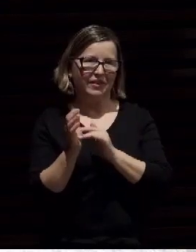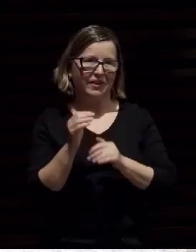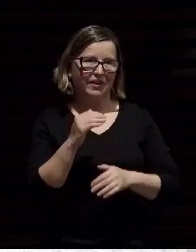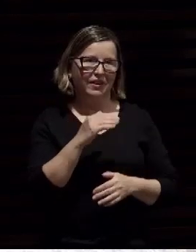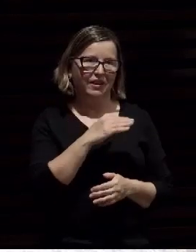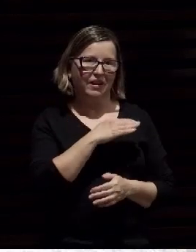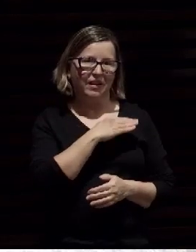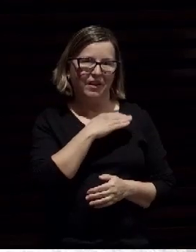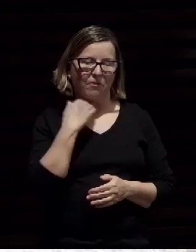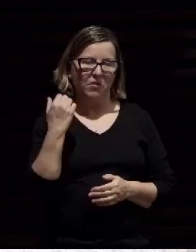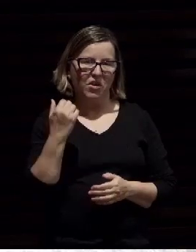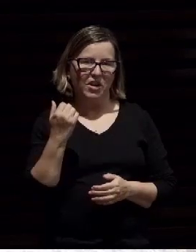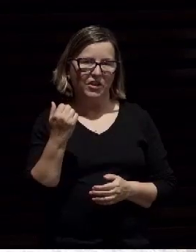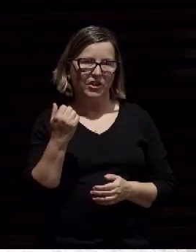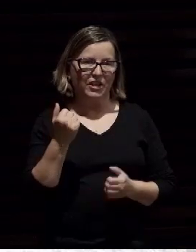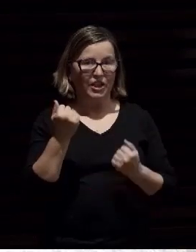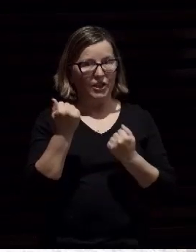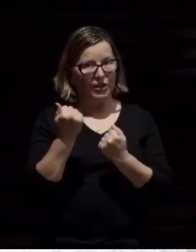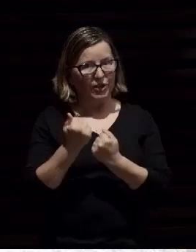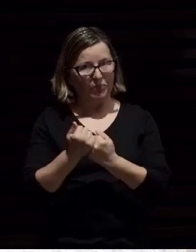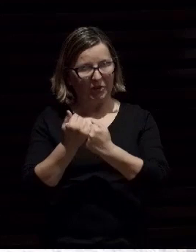histórica e substitutiva.